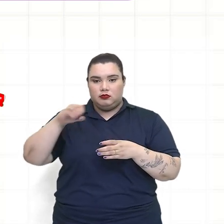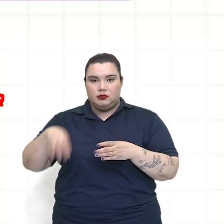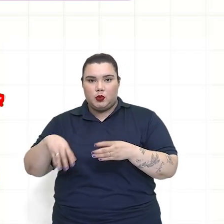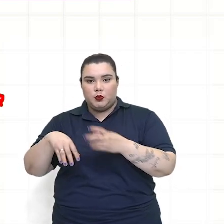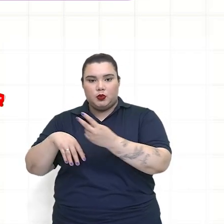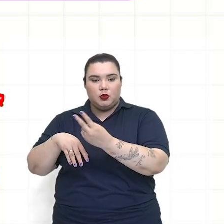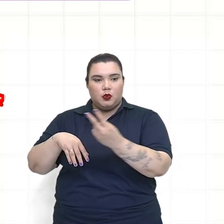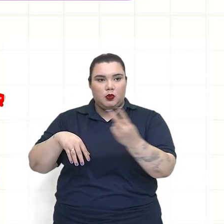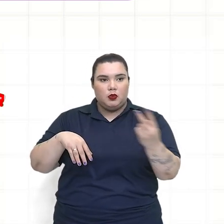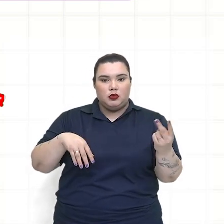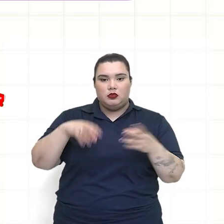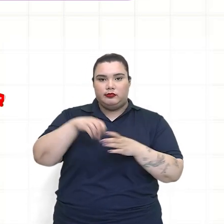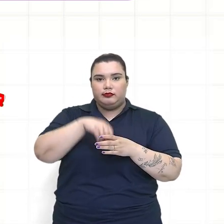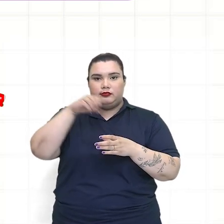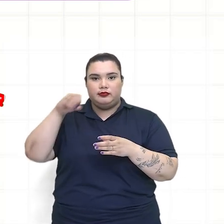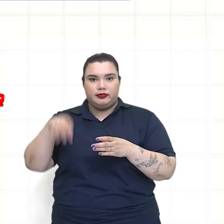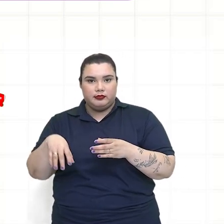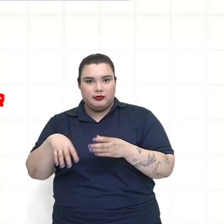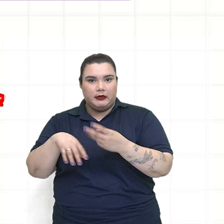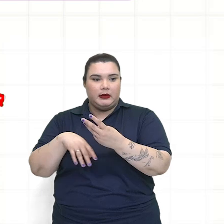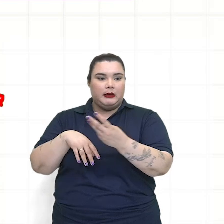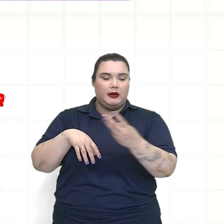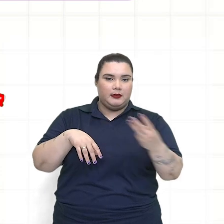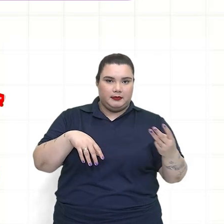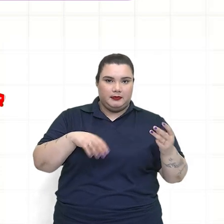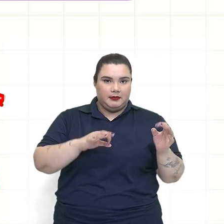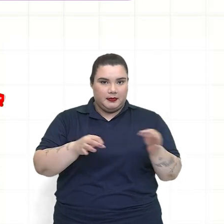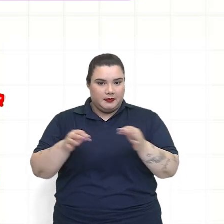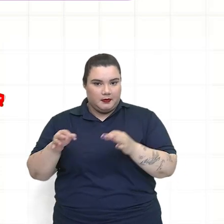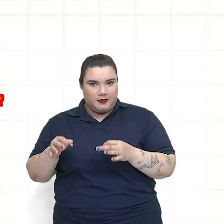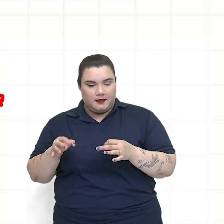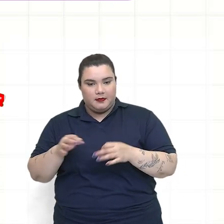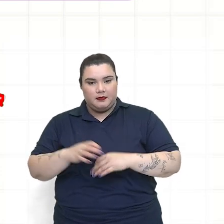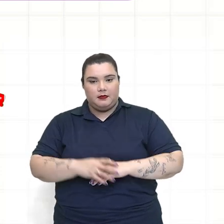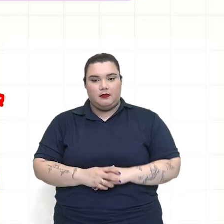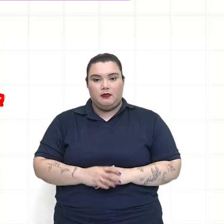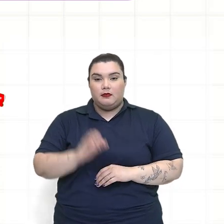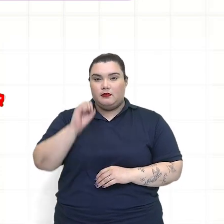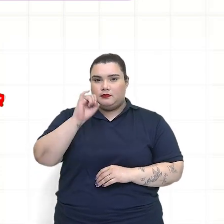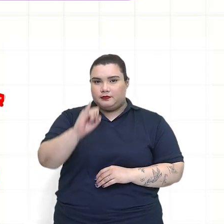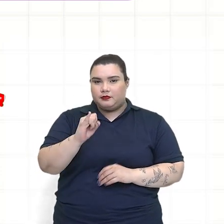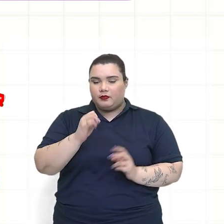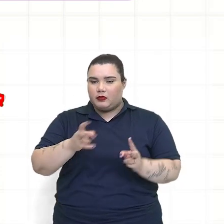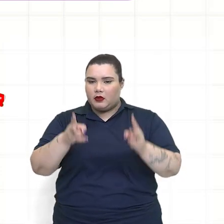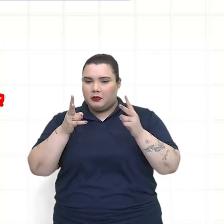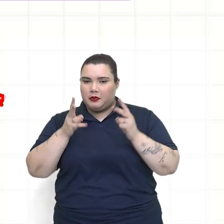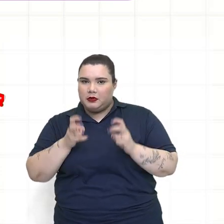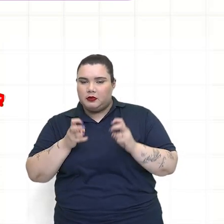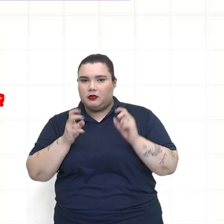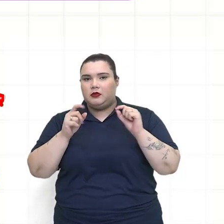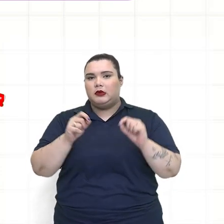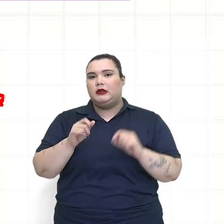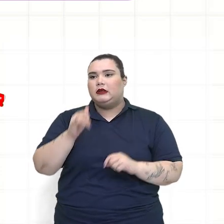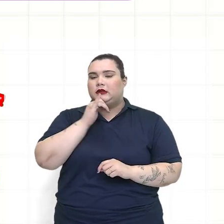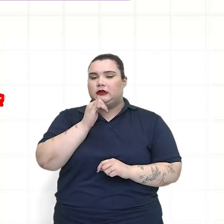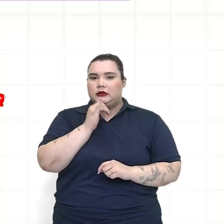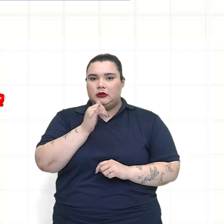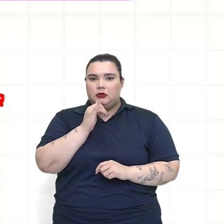que acontecia? Se no final do dia ele observasse